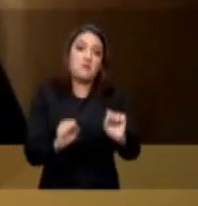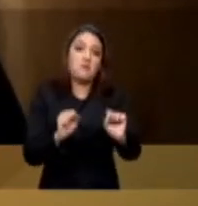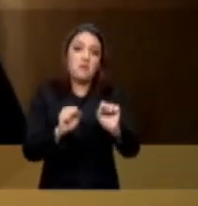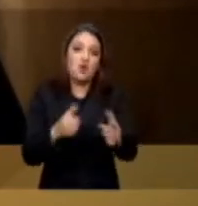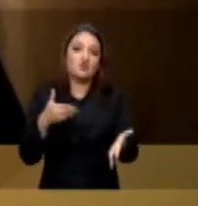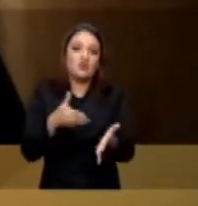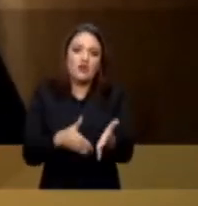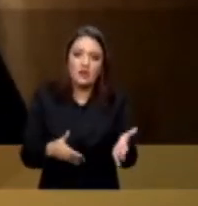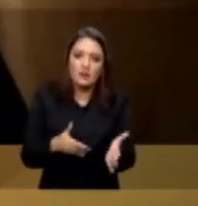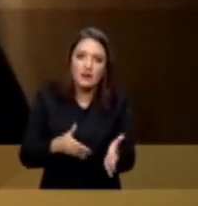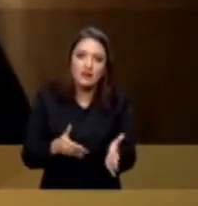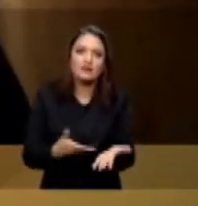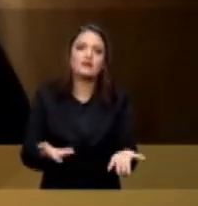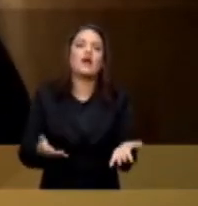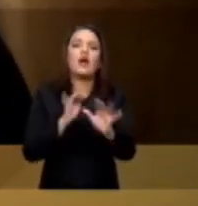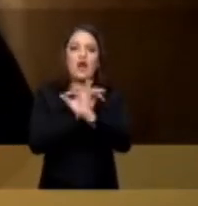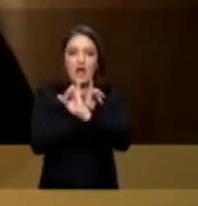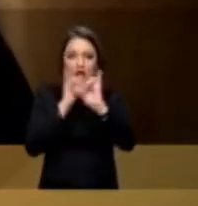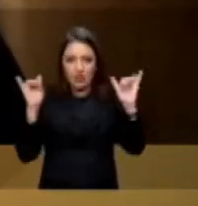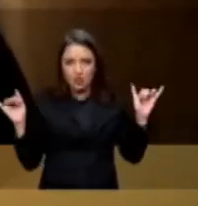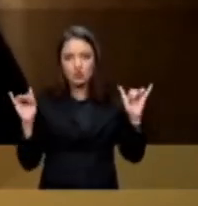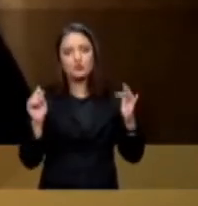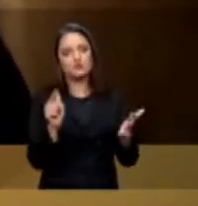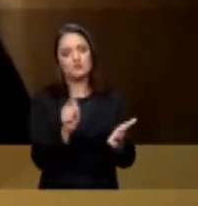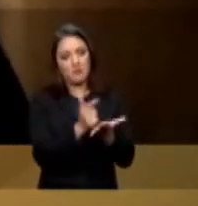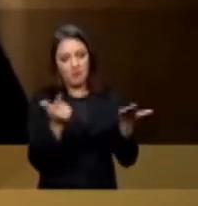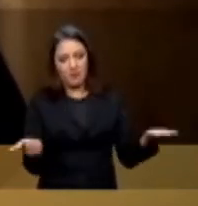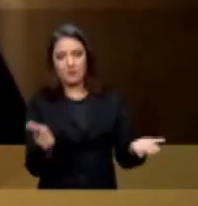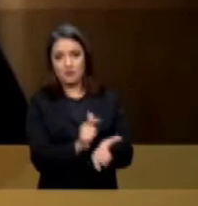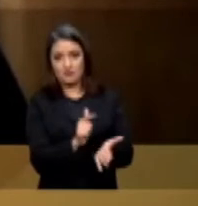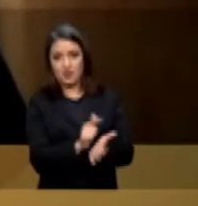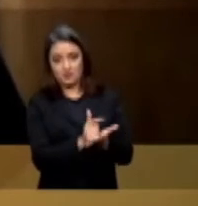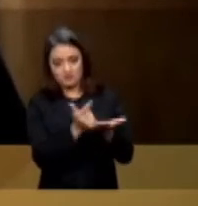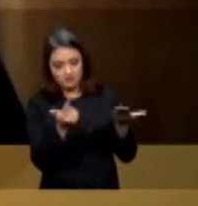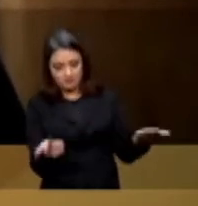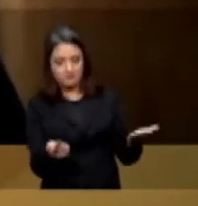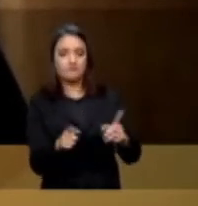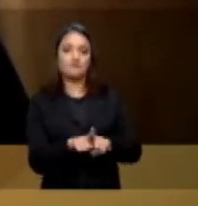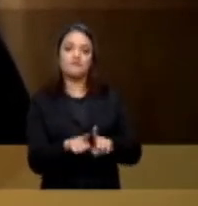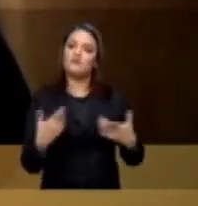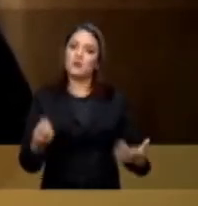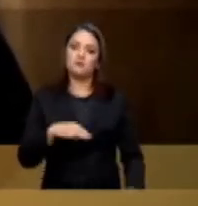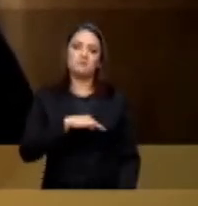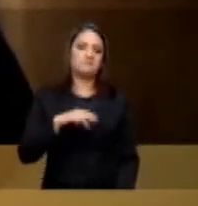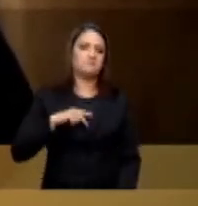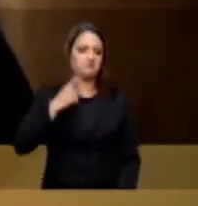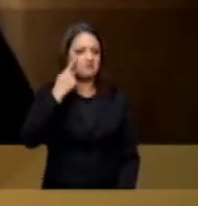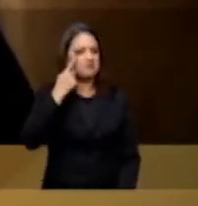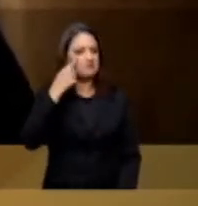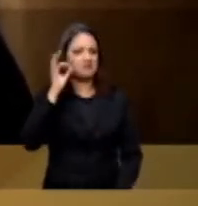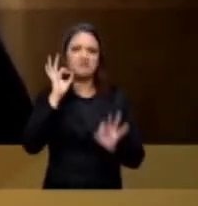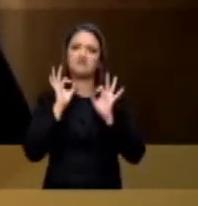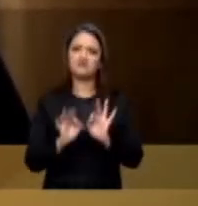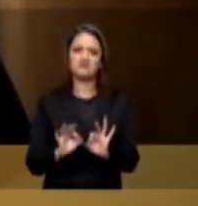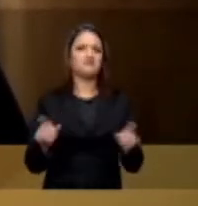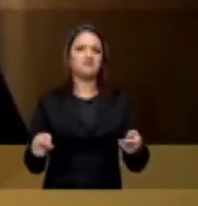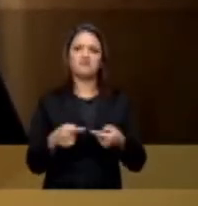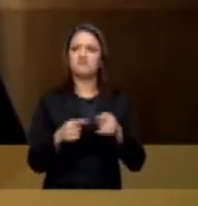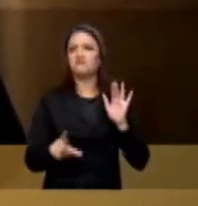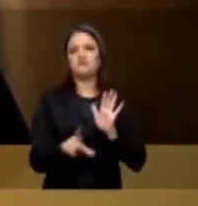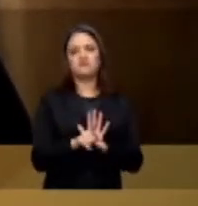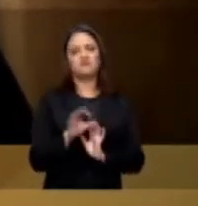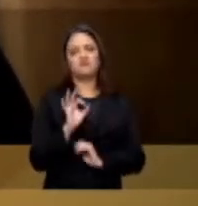em veículos impressos. É, ao ver do Ministério Público, uma escolha legítima. Não é uma